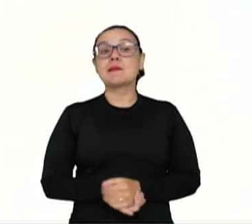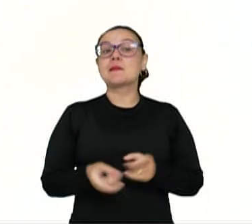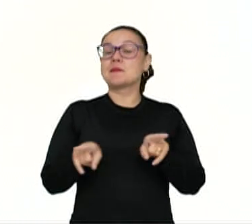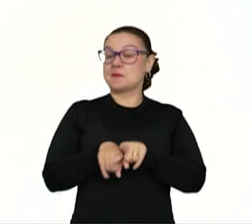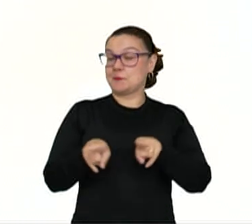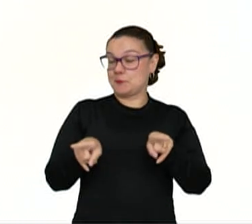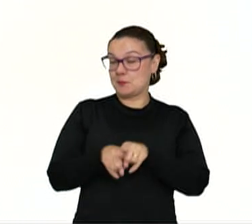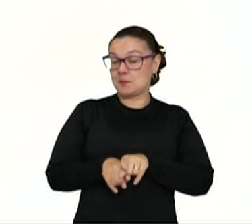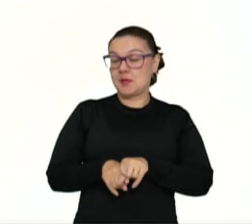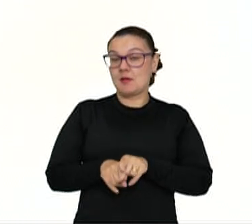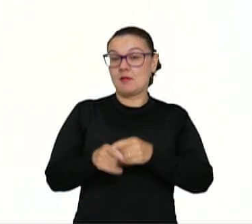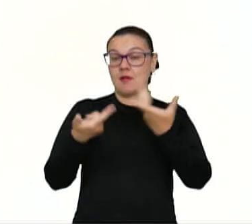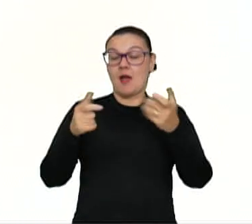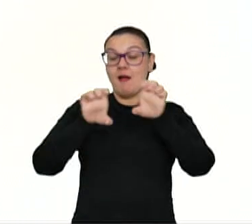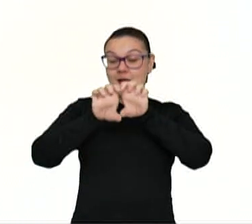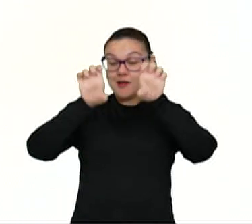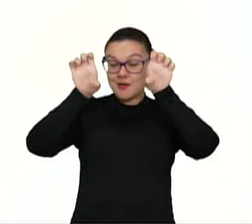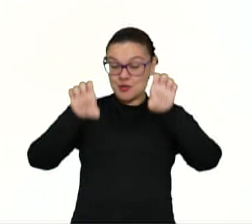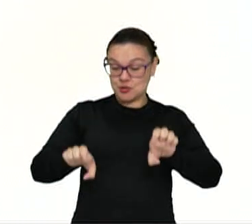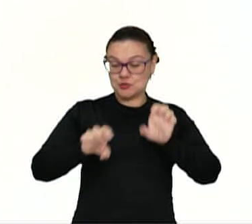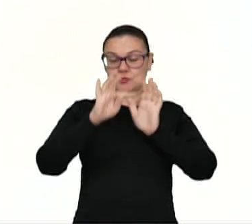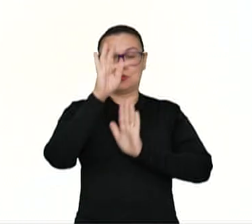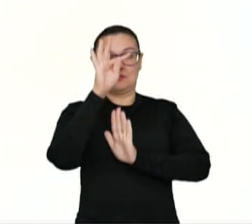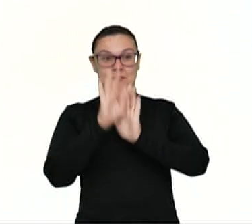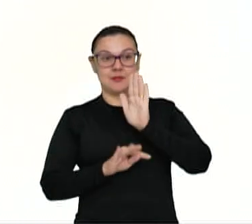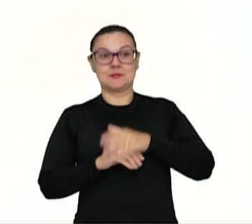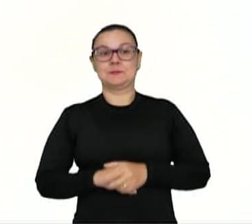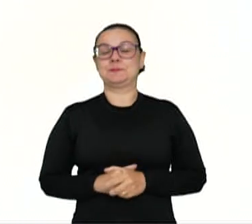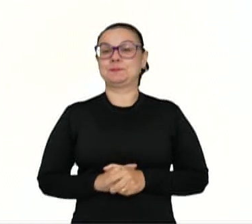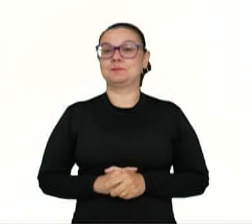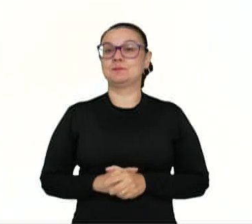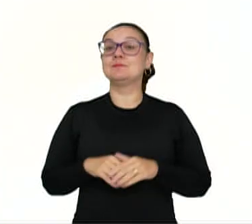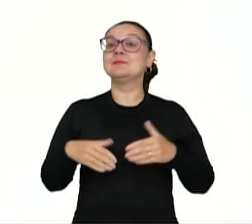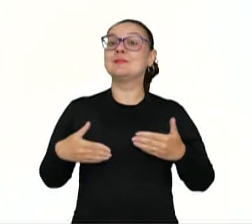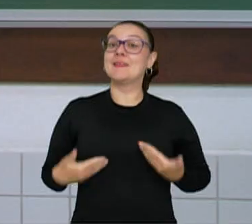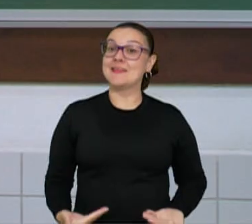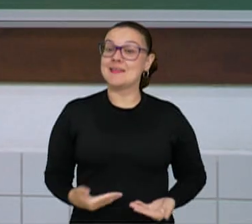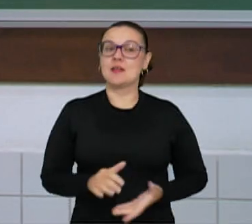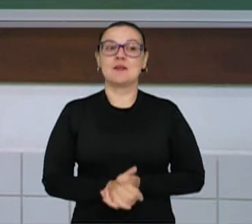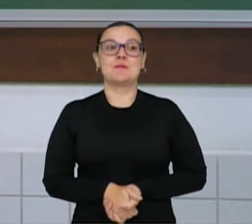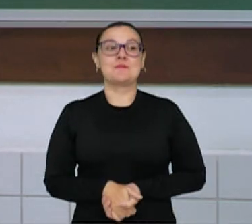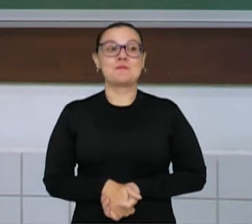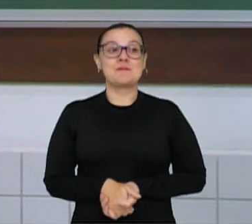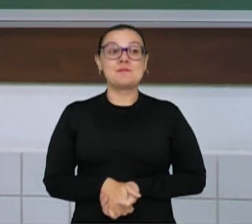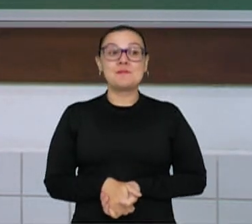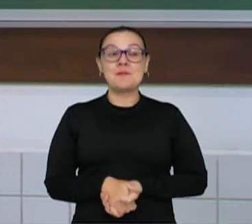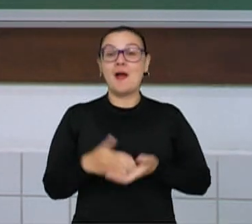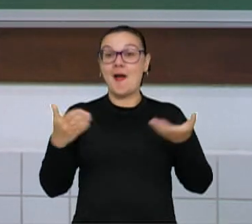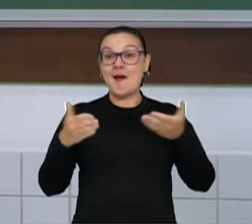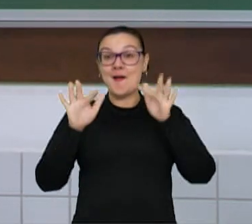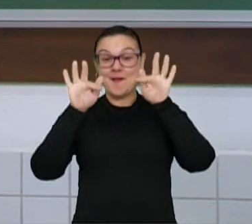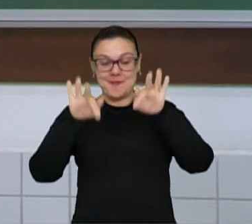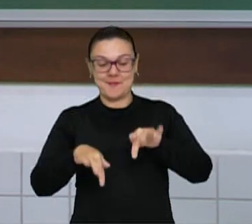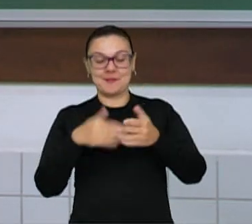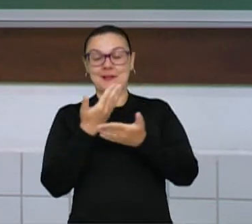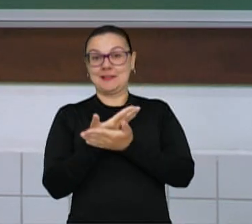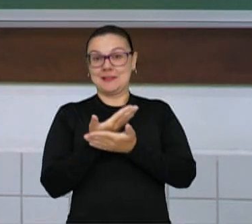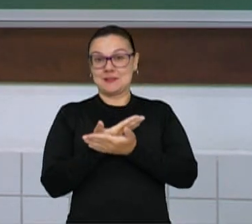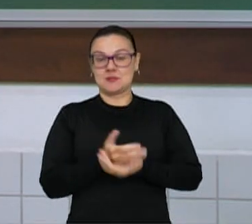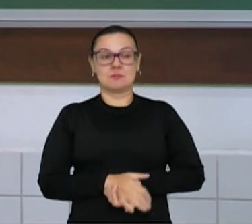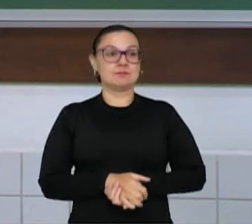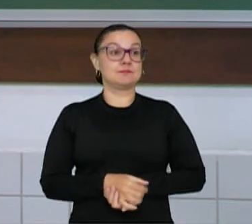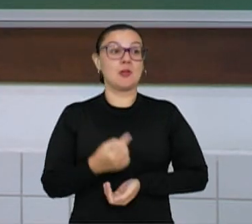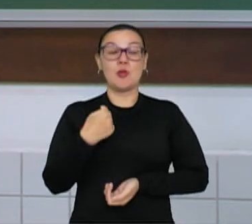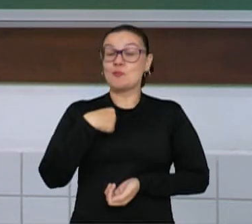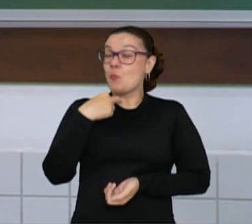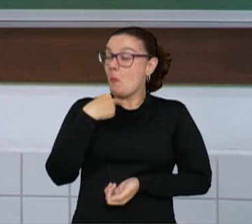E analisamos a estrutura também do gênero textual. Então, estamos chegando ao final da nossa aula, eu não